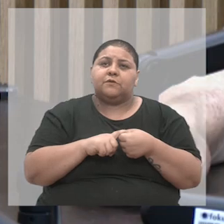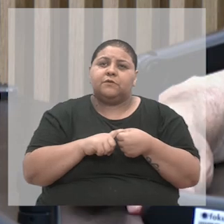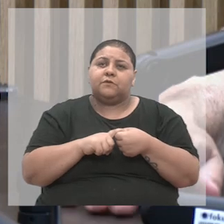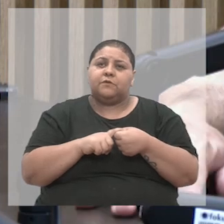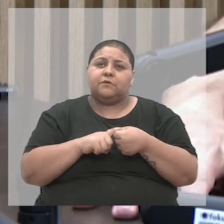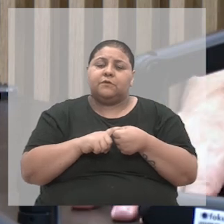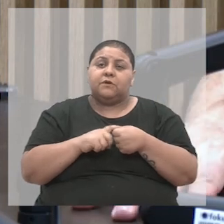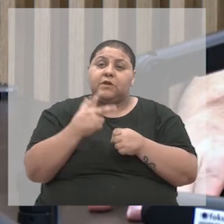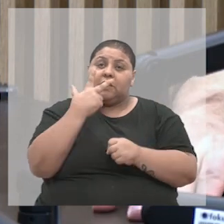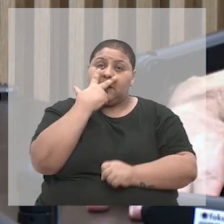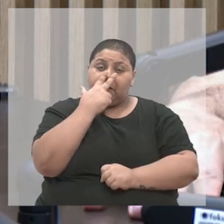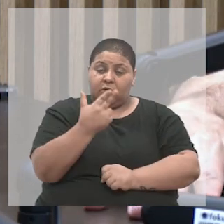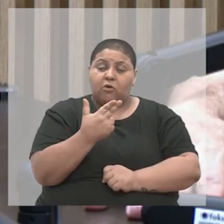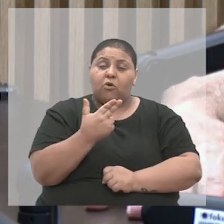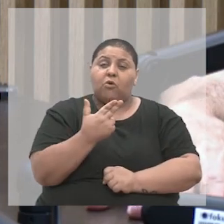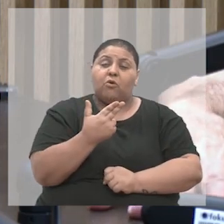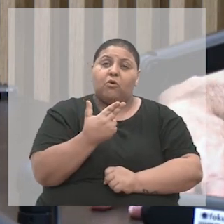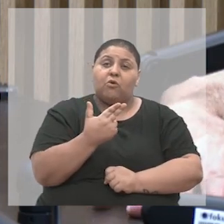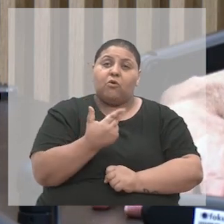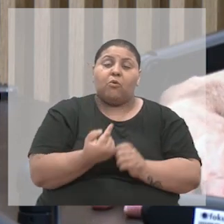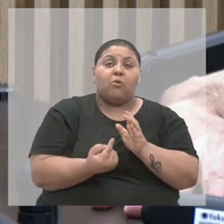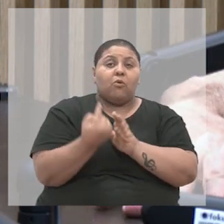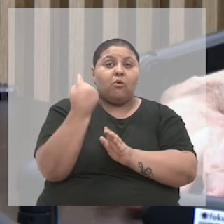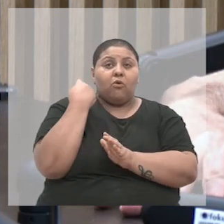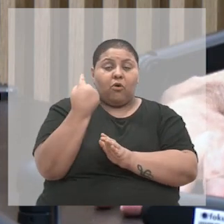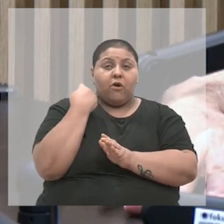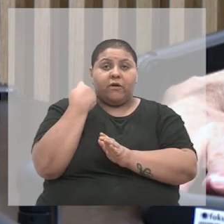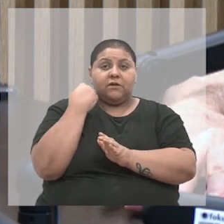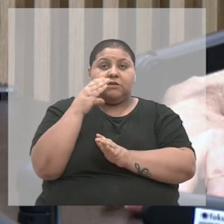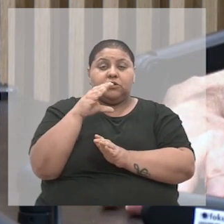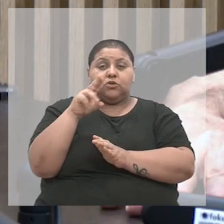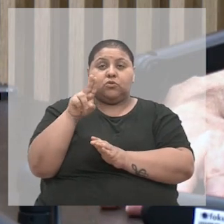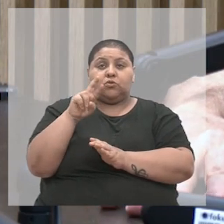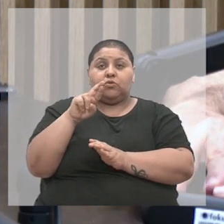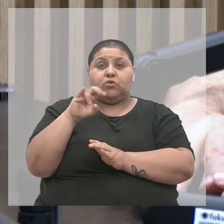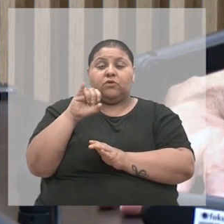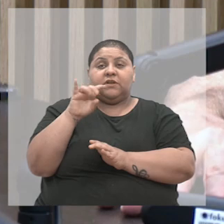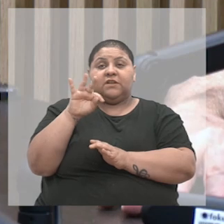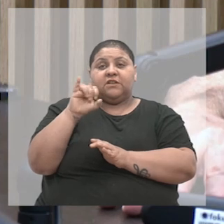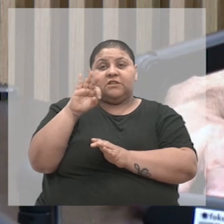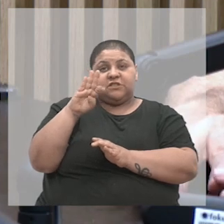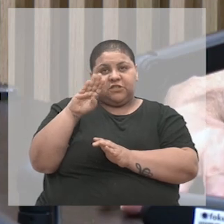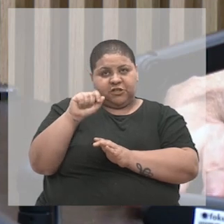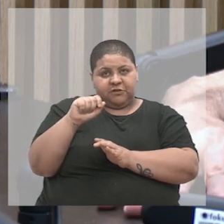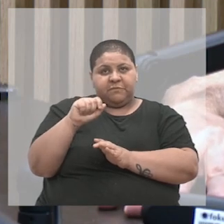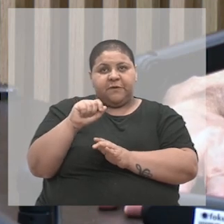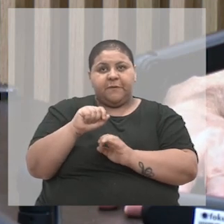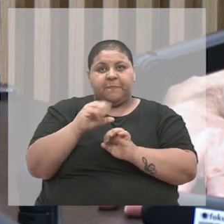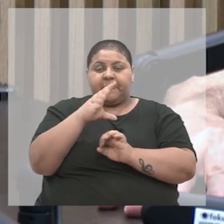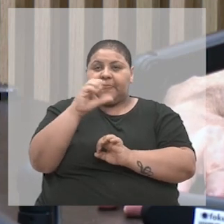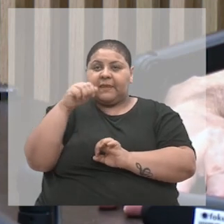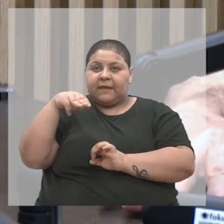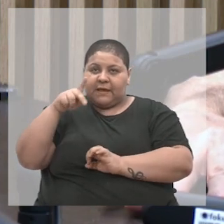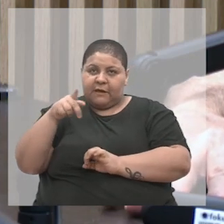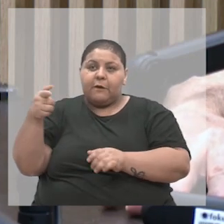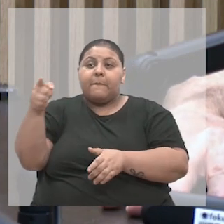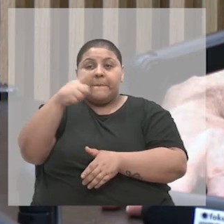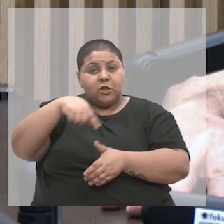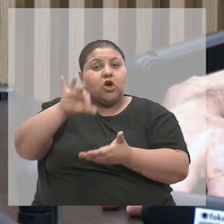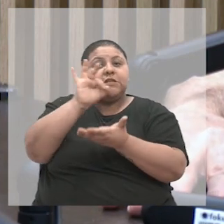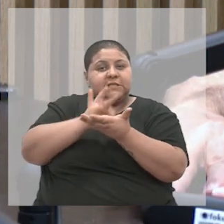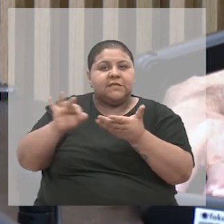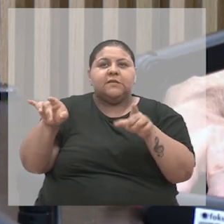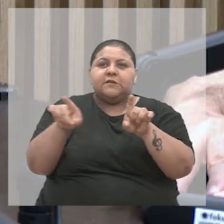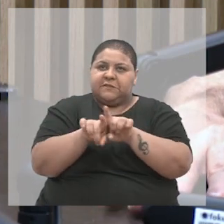mesmos moldes que era anteriormente o Curitiba Cup. E a gente já está inscrito nesse evento também. É muito